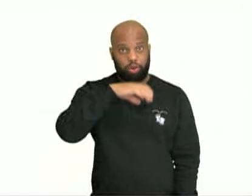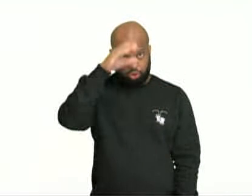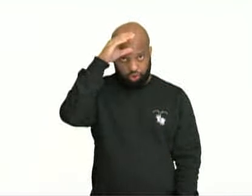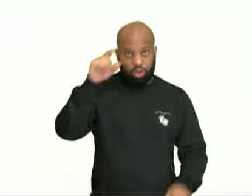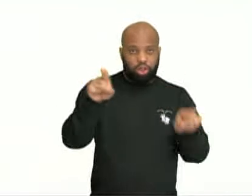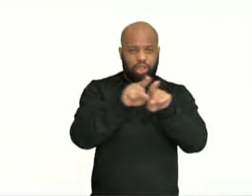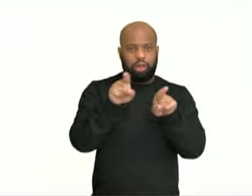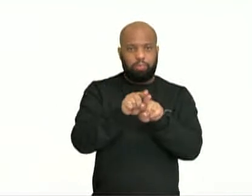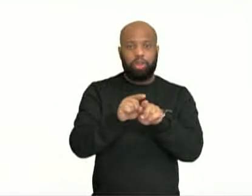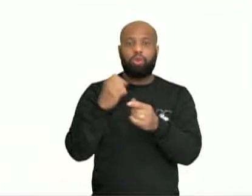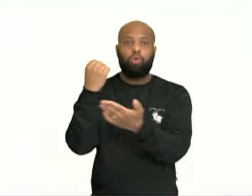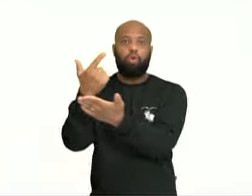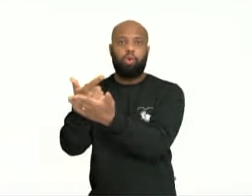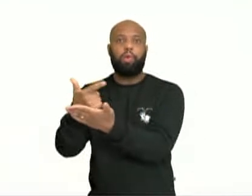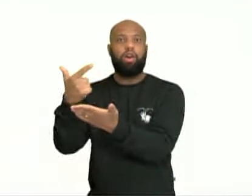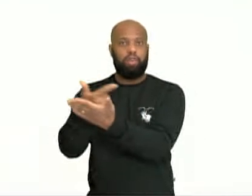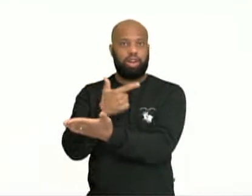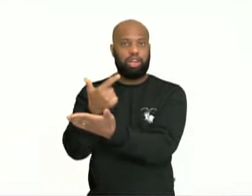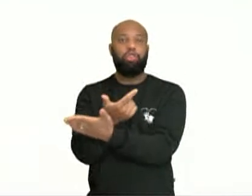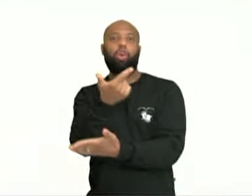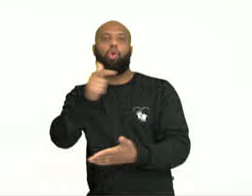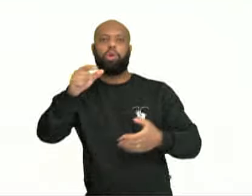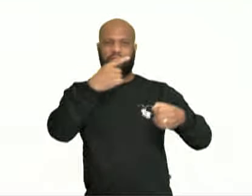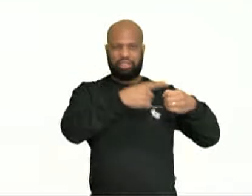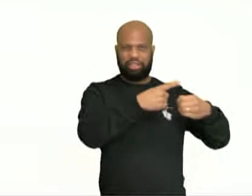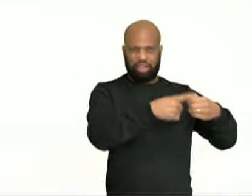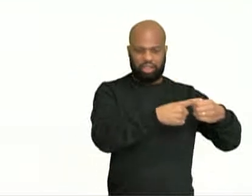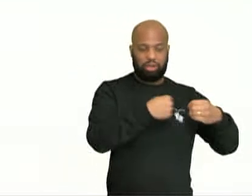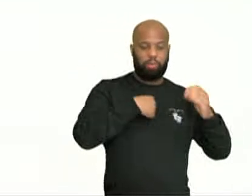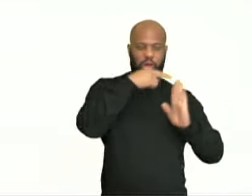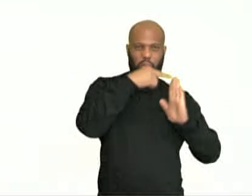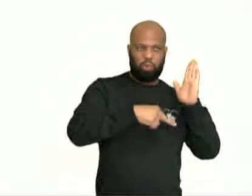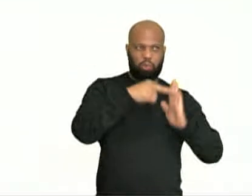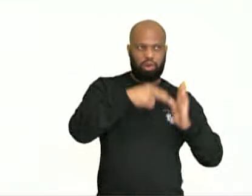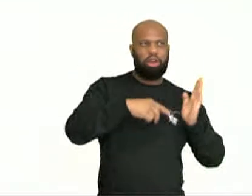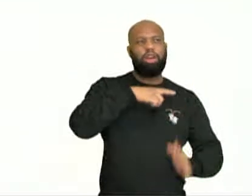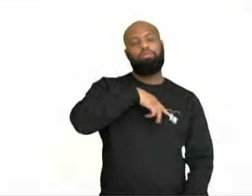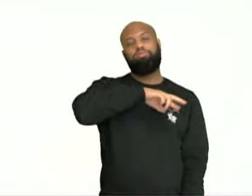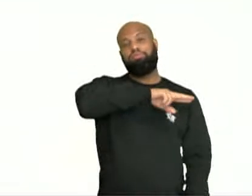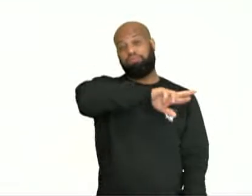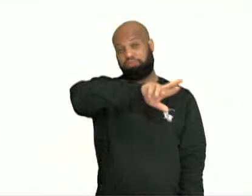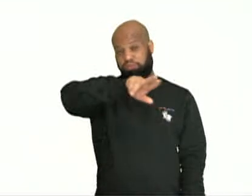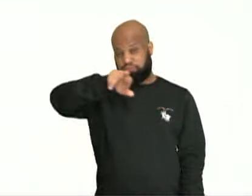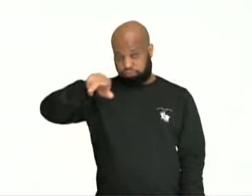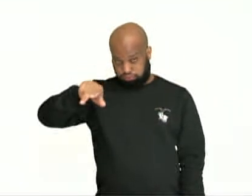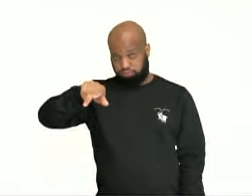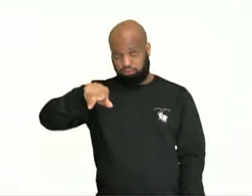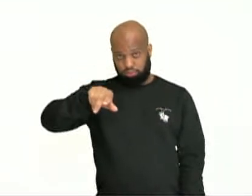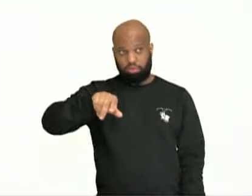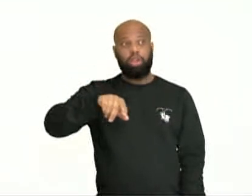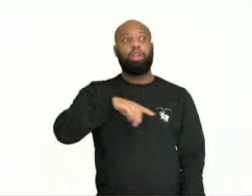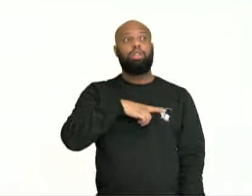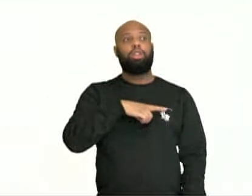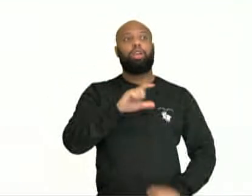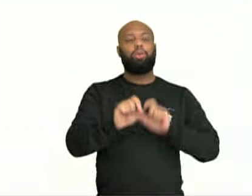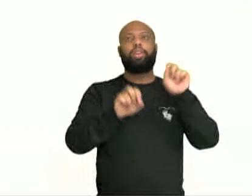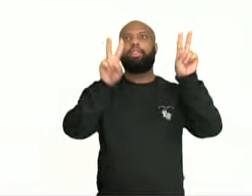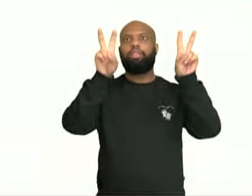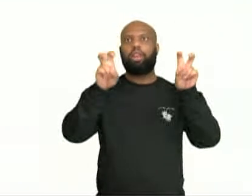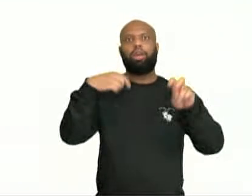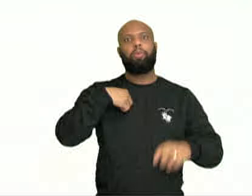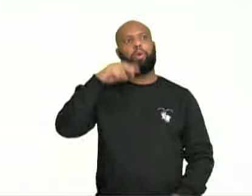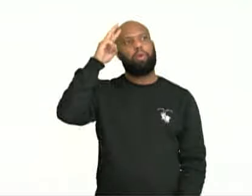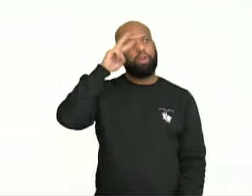comprando livros em Campina Grande para eu ler. Era essa de Queiroz, Guerra Junqueira e um título do qual me lembro